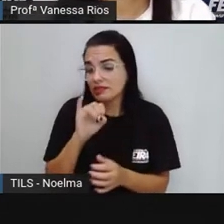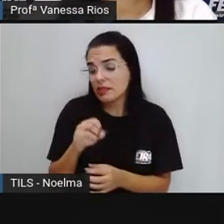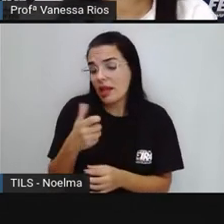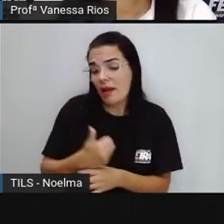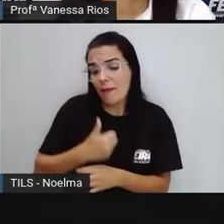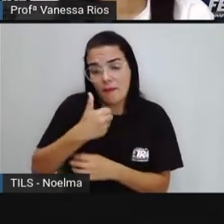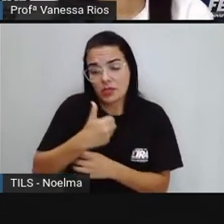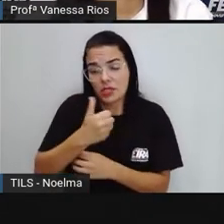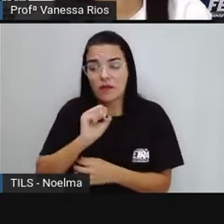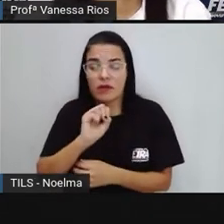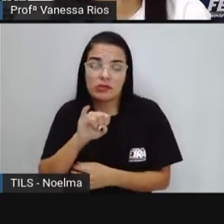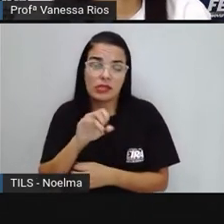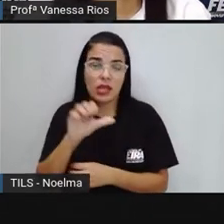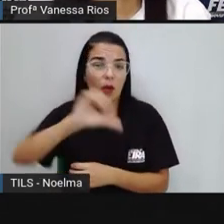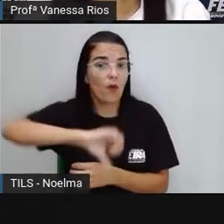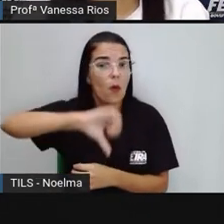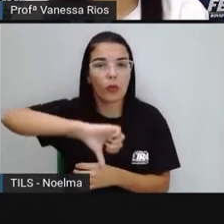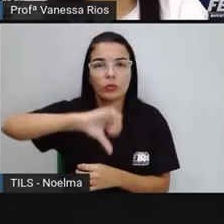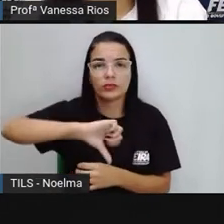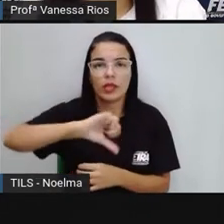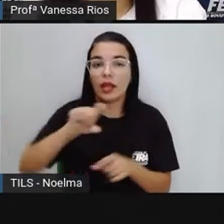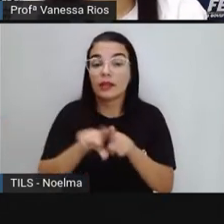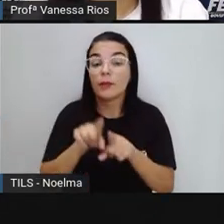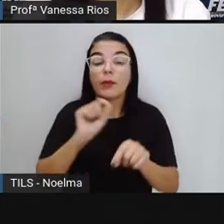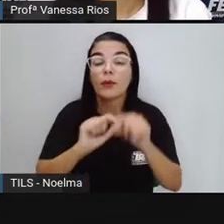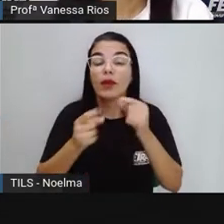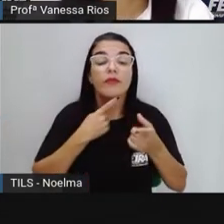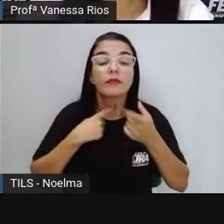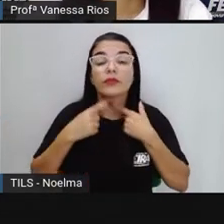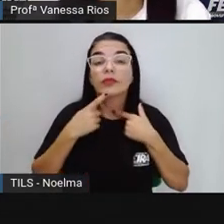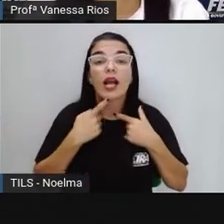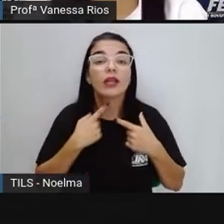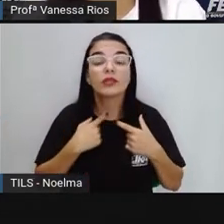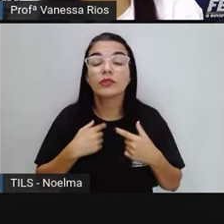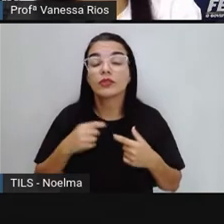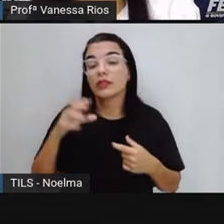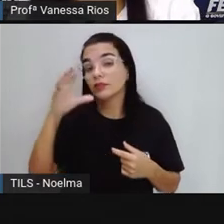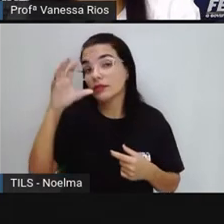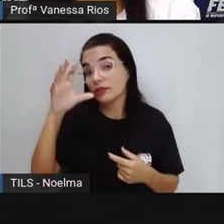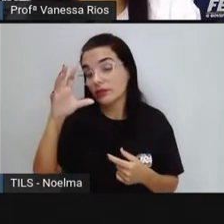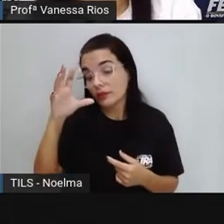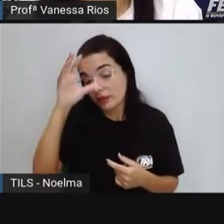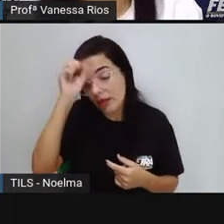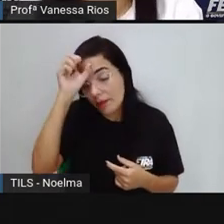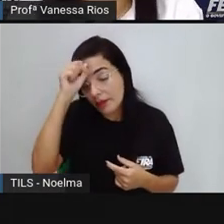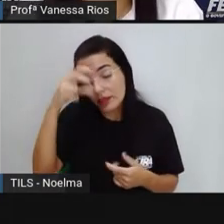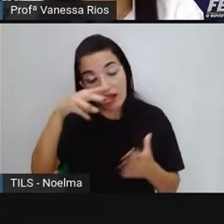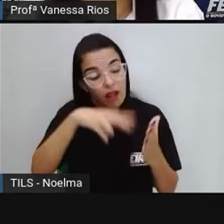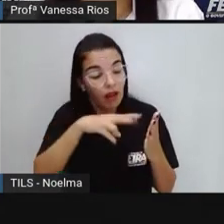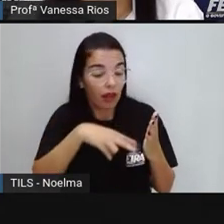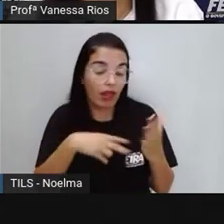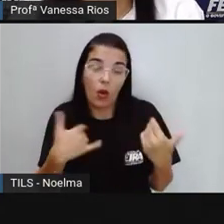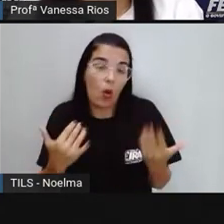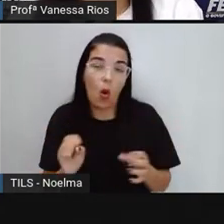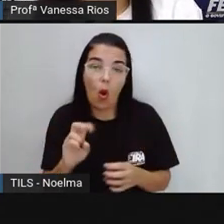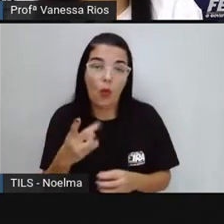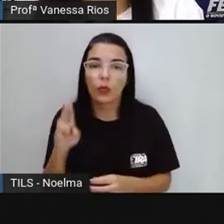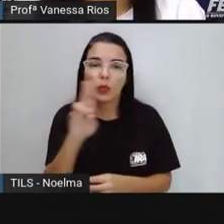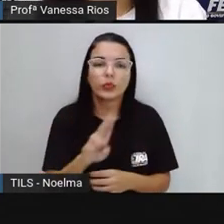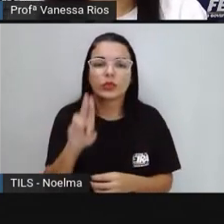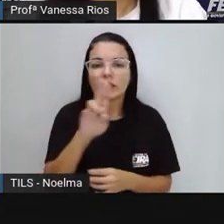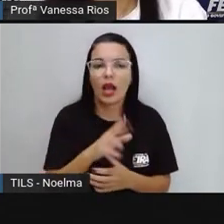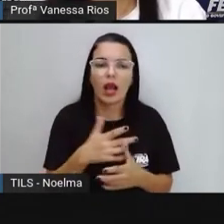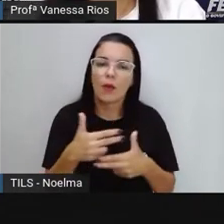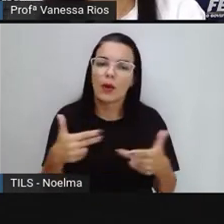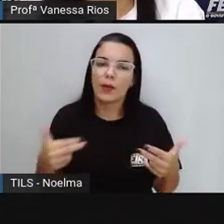a favor, despertando o interesse ou não em apreciar a obra ou em utilizar o